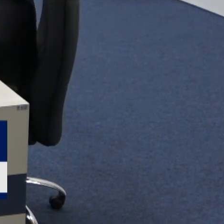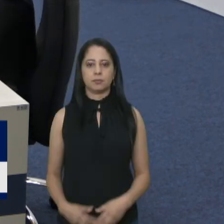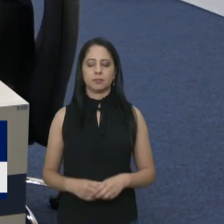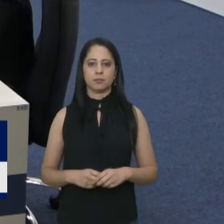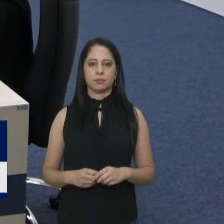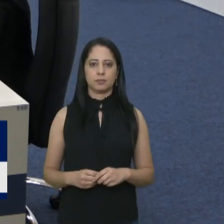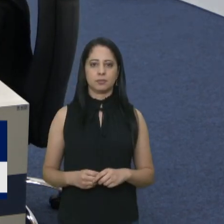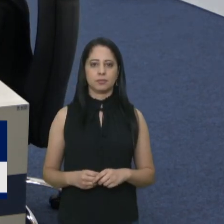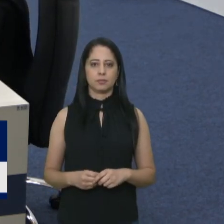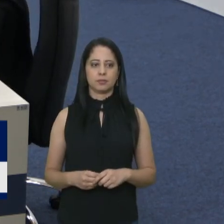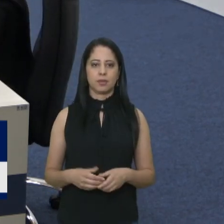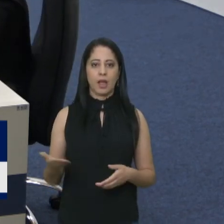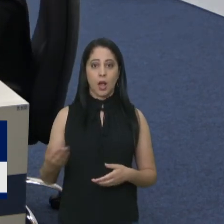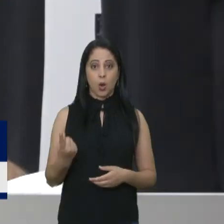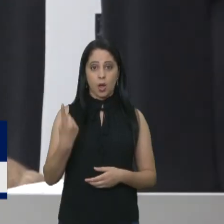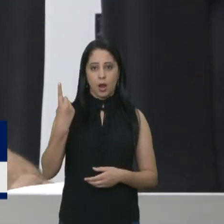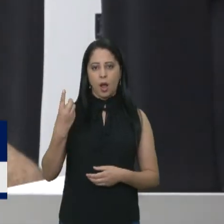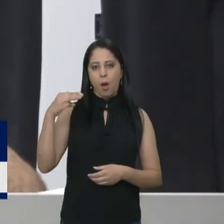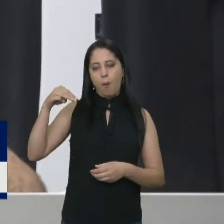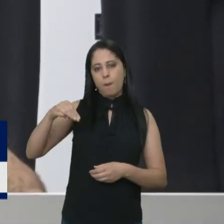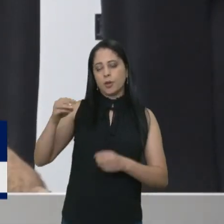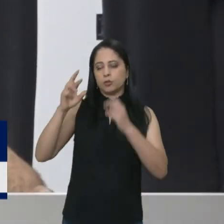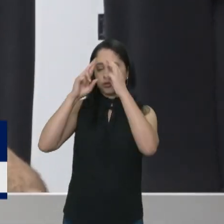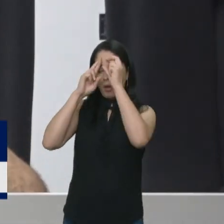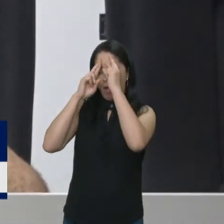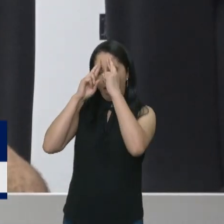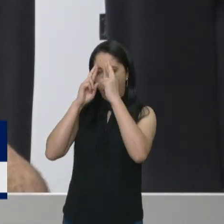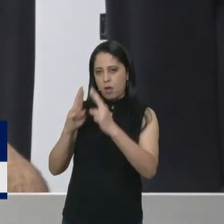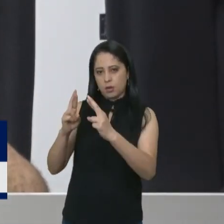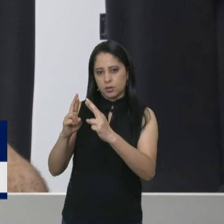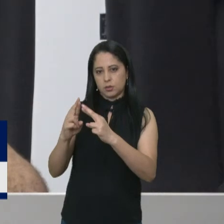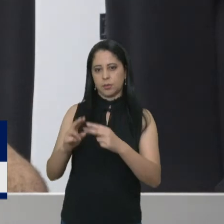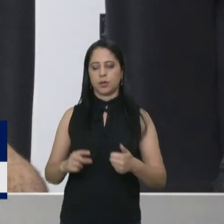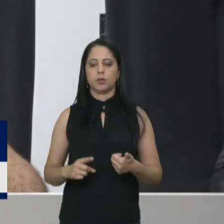Passamos agora ao minuto de silêncio a pedido dos vereadores.